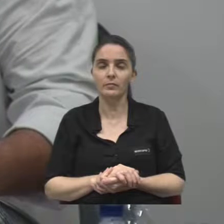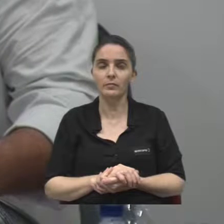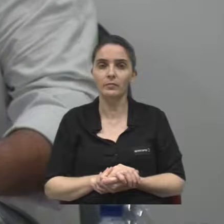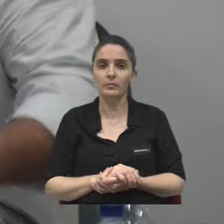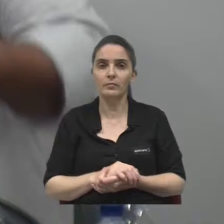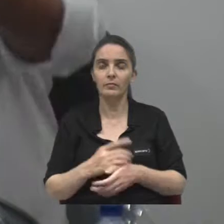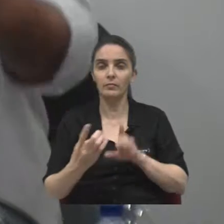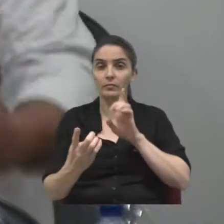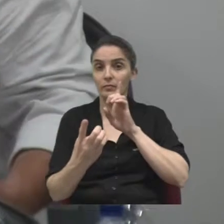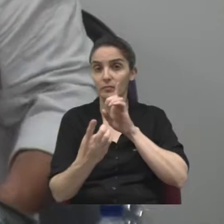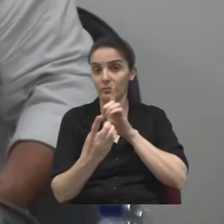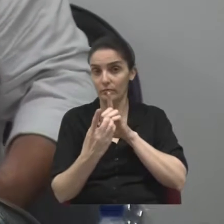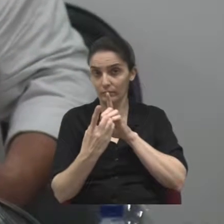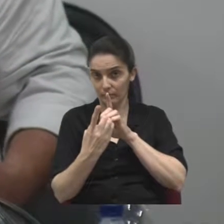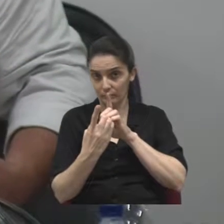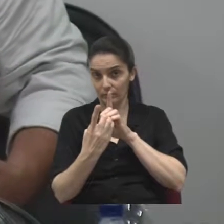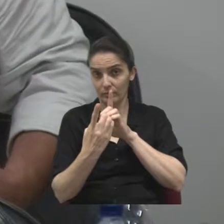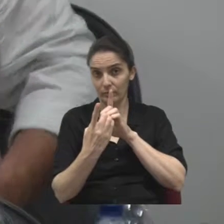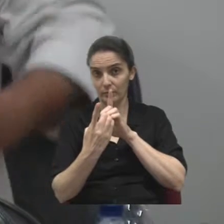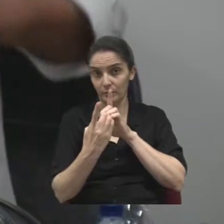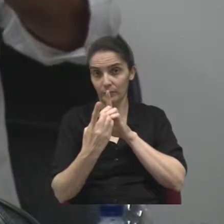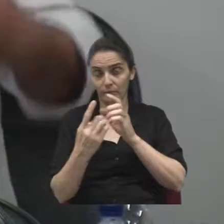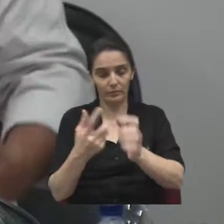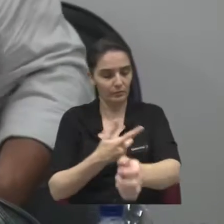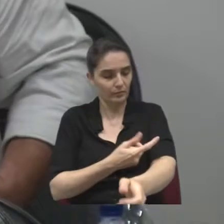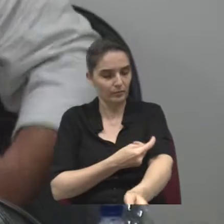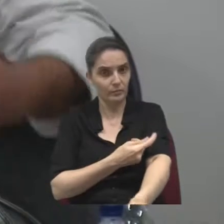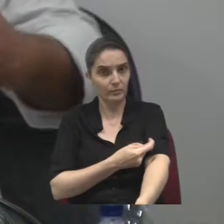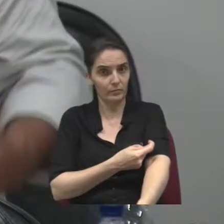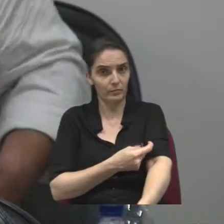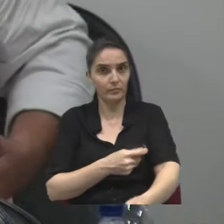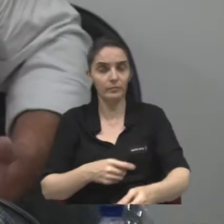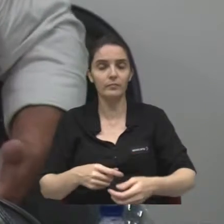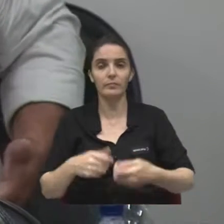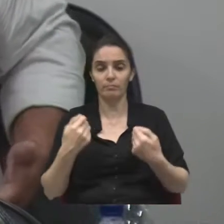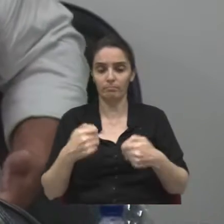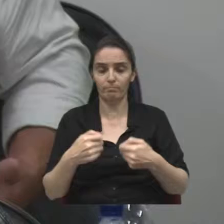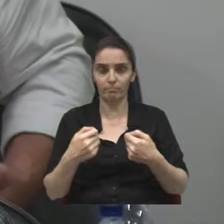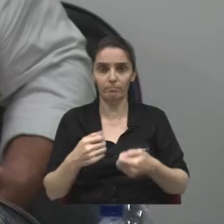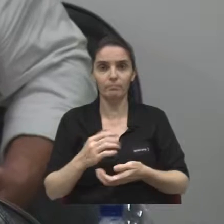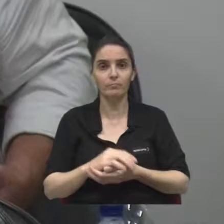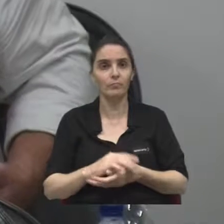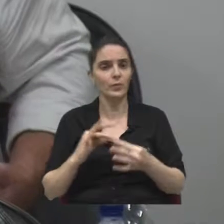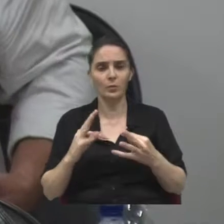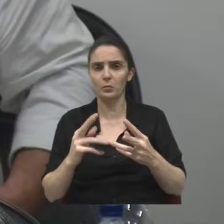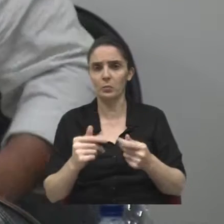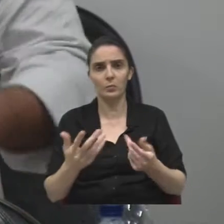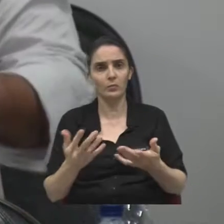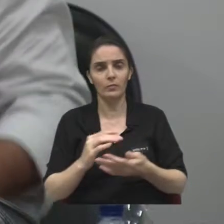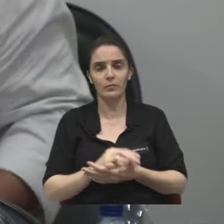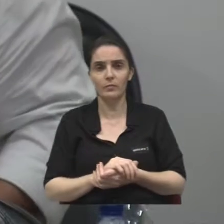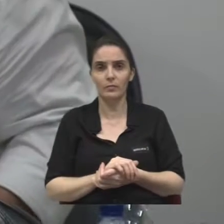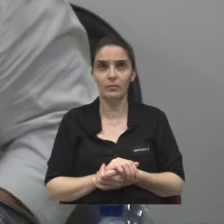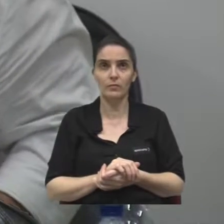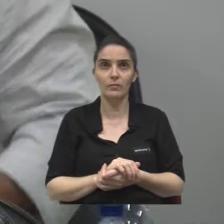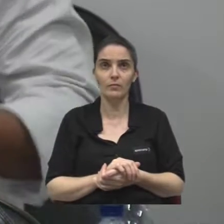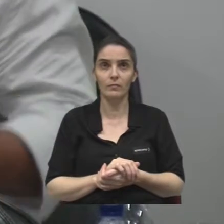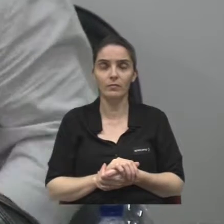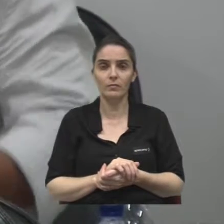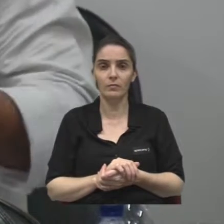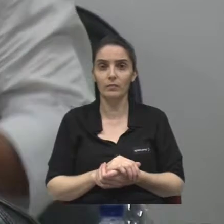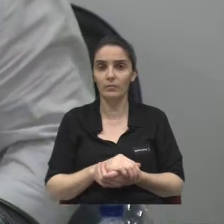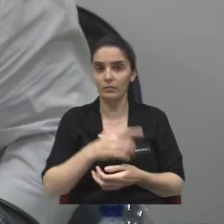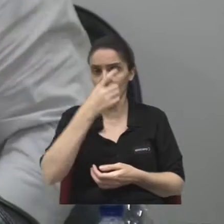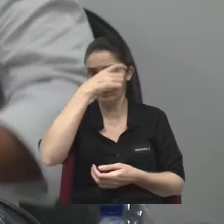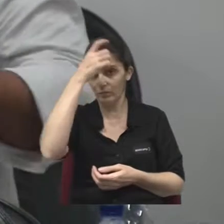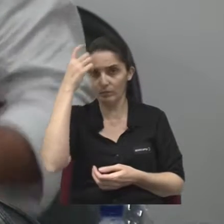atendimento, insulina, né, as necessidades que precisa de uma força. Eu acho que nós temos